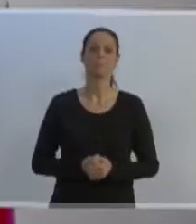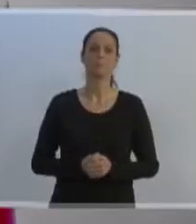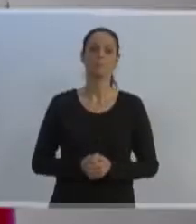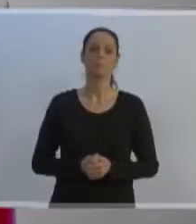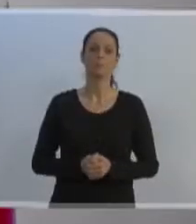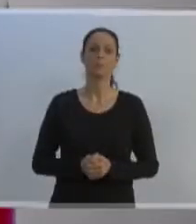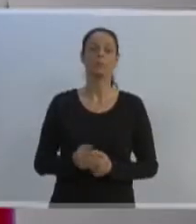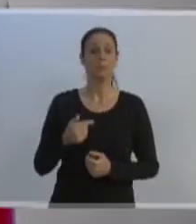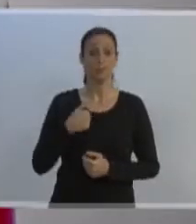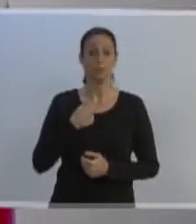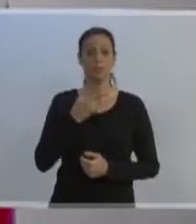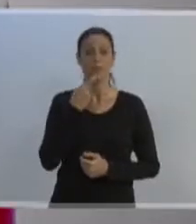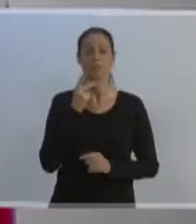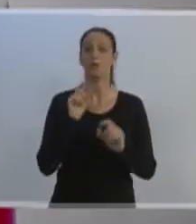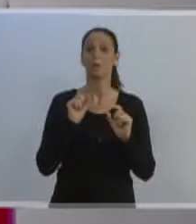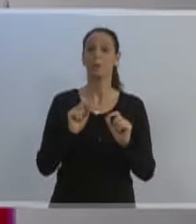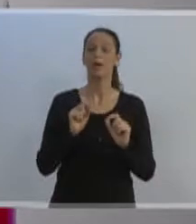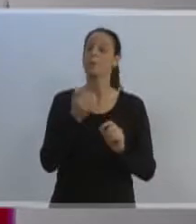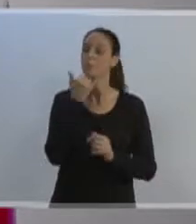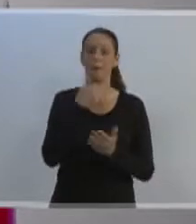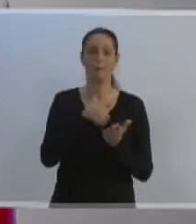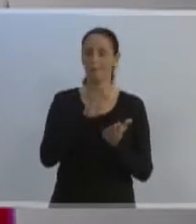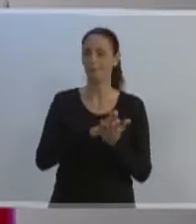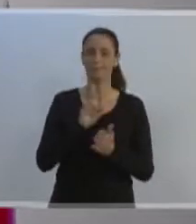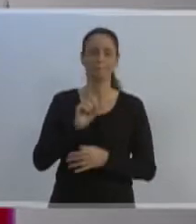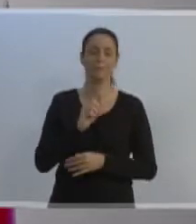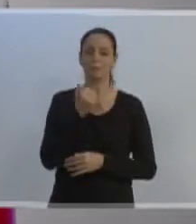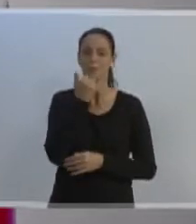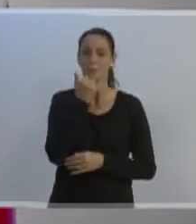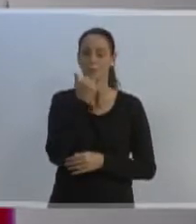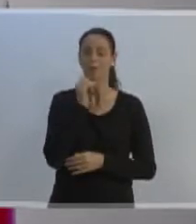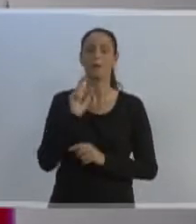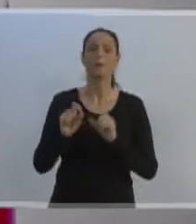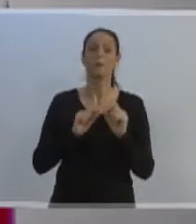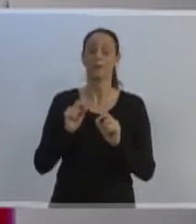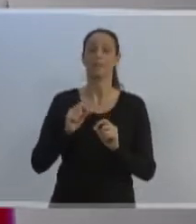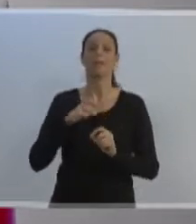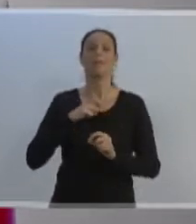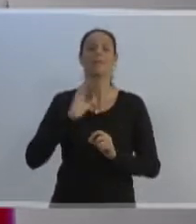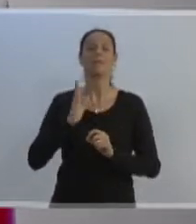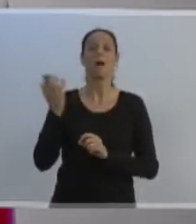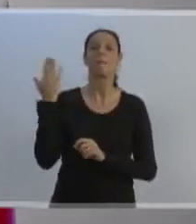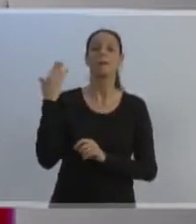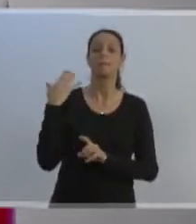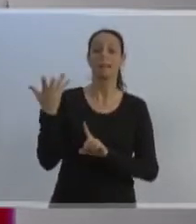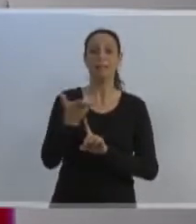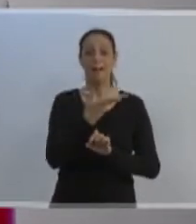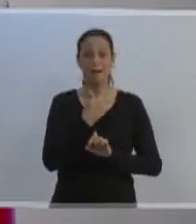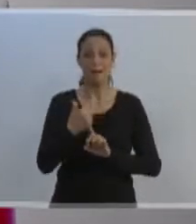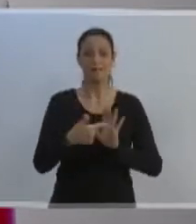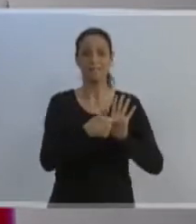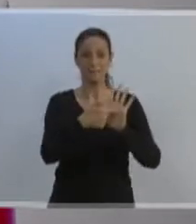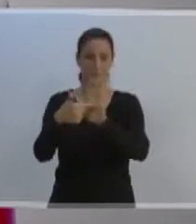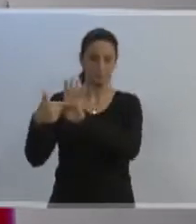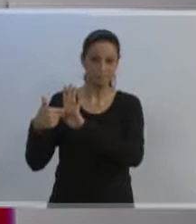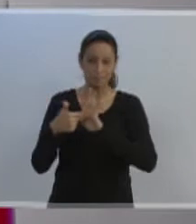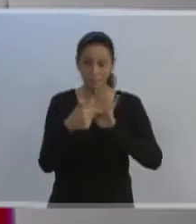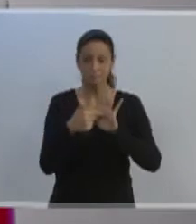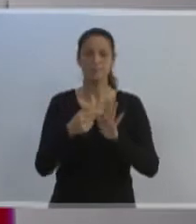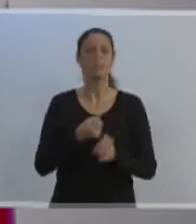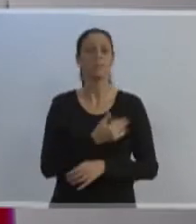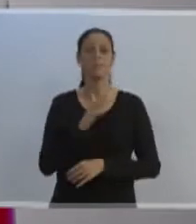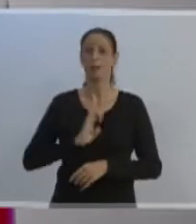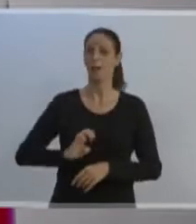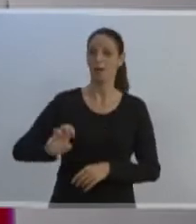isso eu me refiro especialmente às últimas exposições artísticas que foram apresentadas em vários